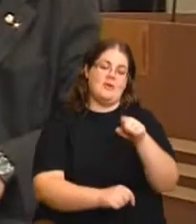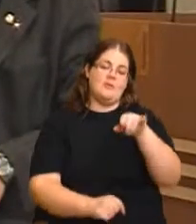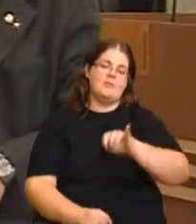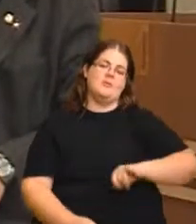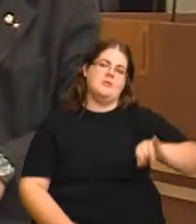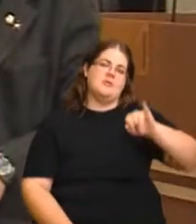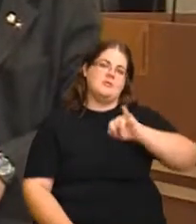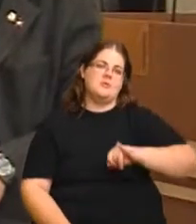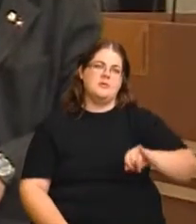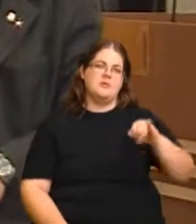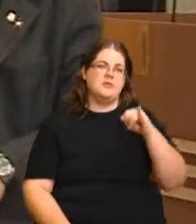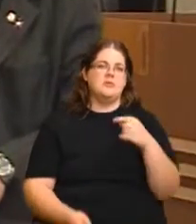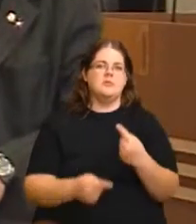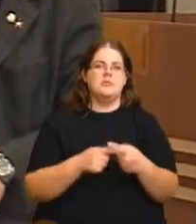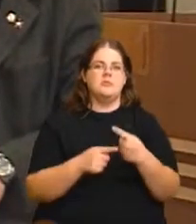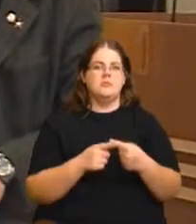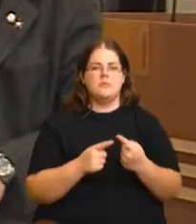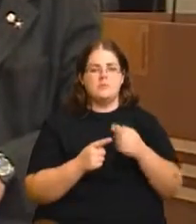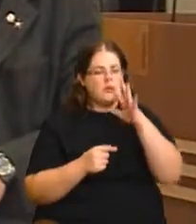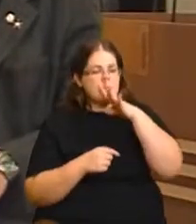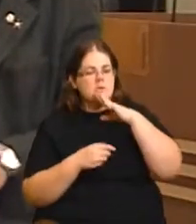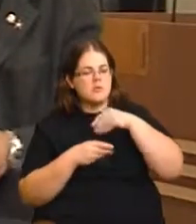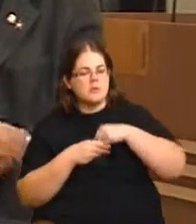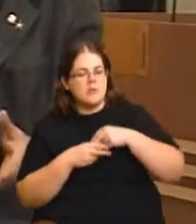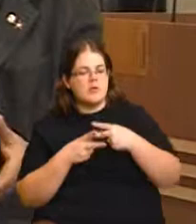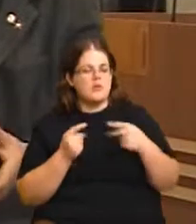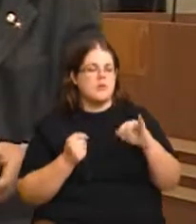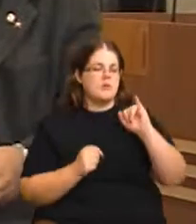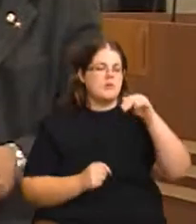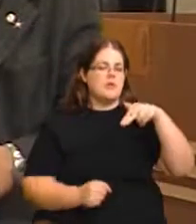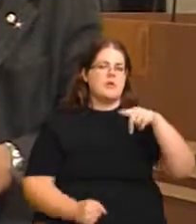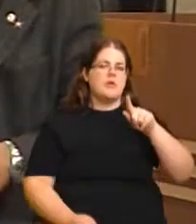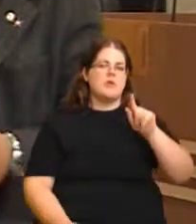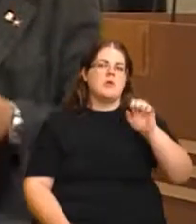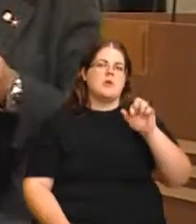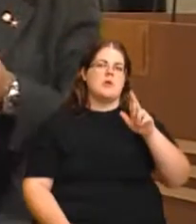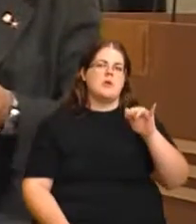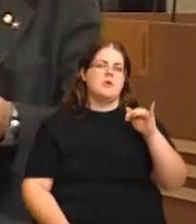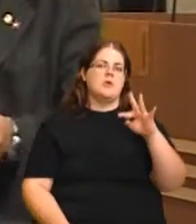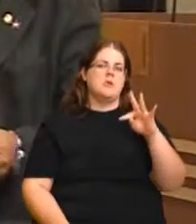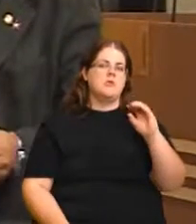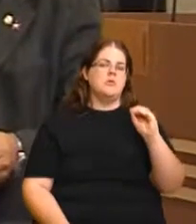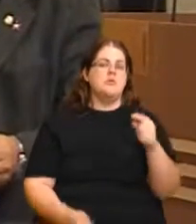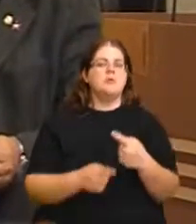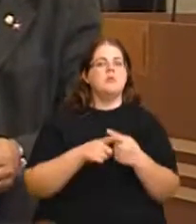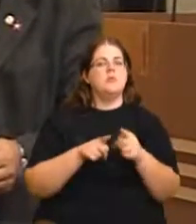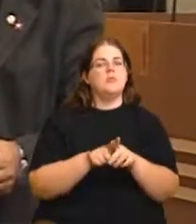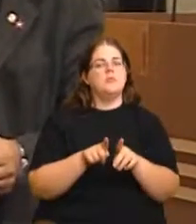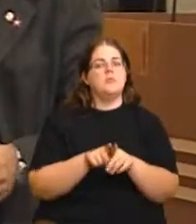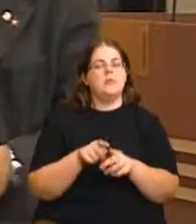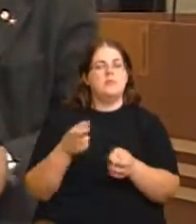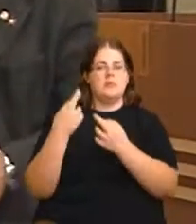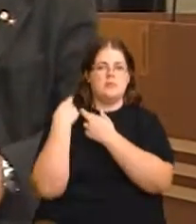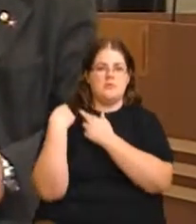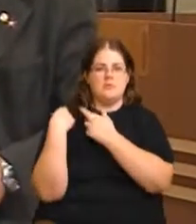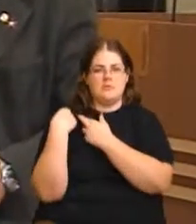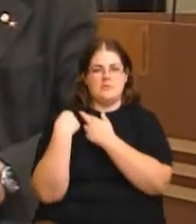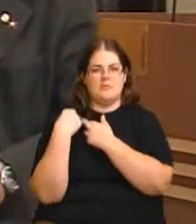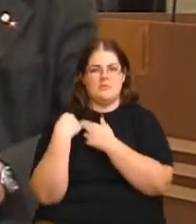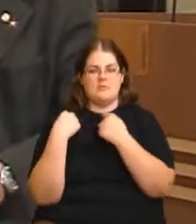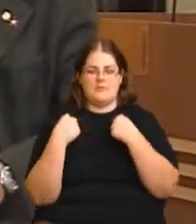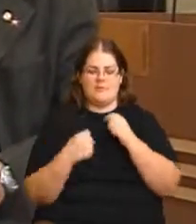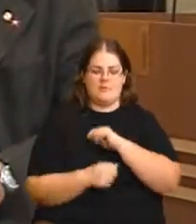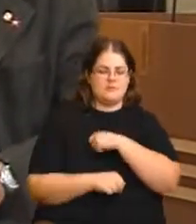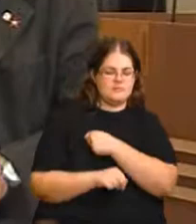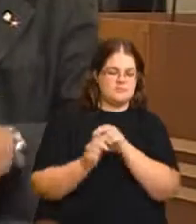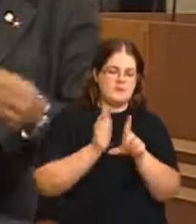importante porque a gente também pega a experiência da forma de fazer inquéritos e também está ali fazendo o papel do legislador,